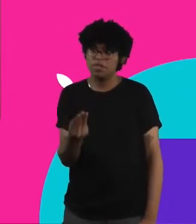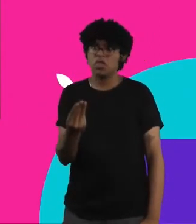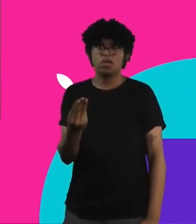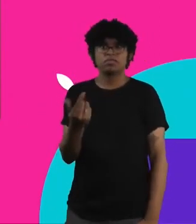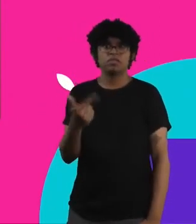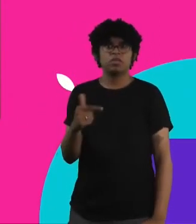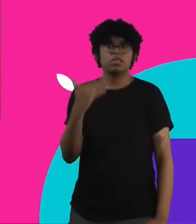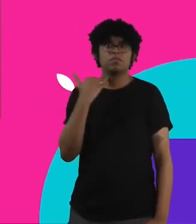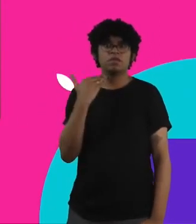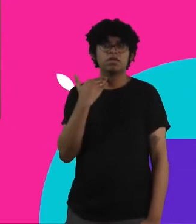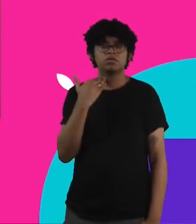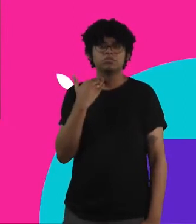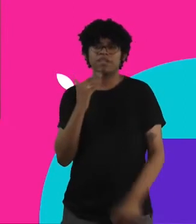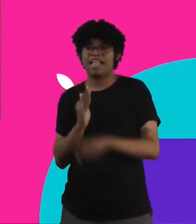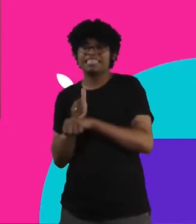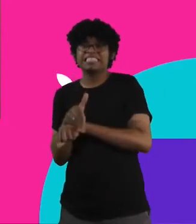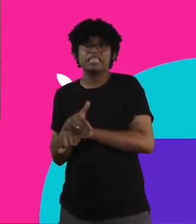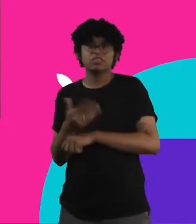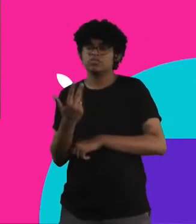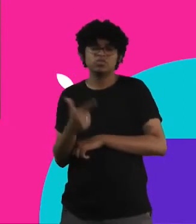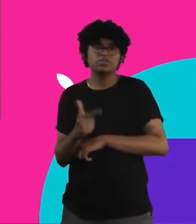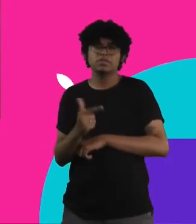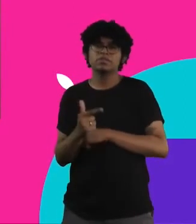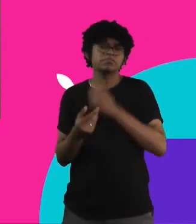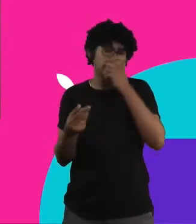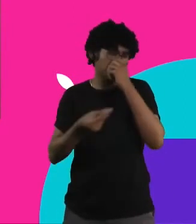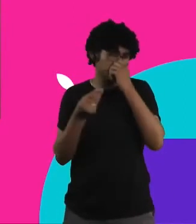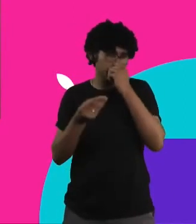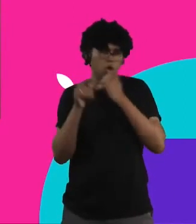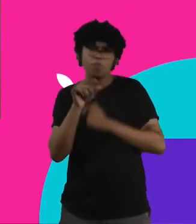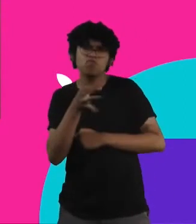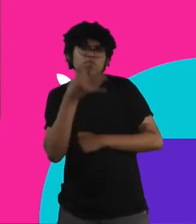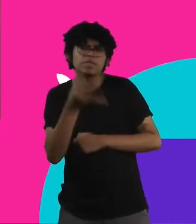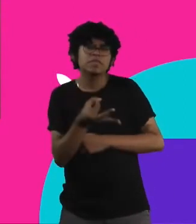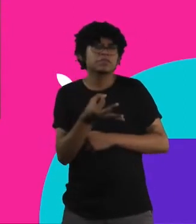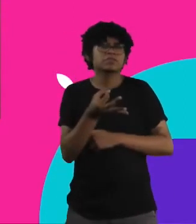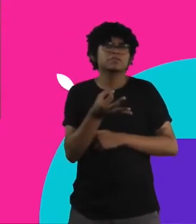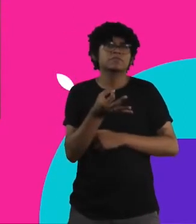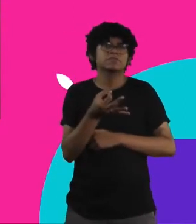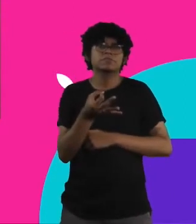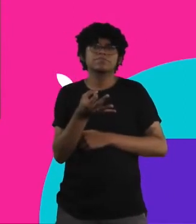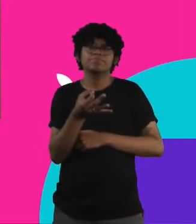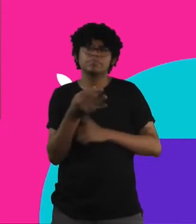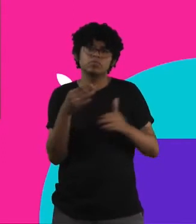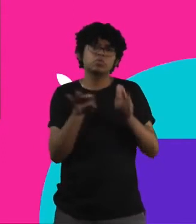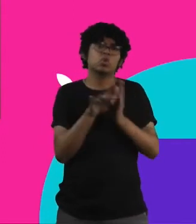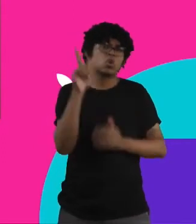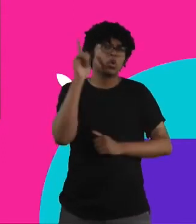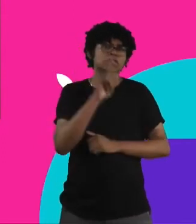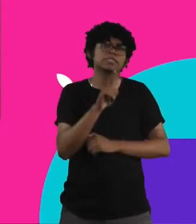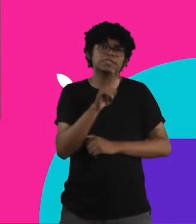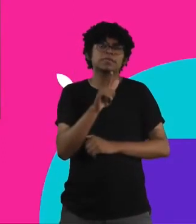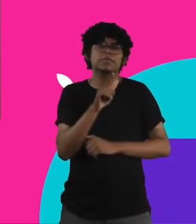que não têm acesso, de que forma que você entende que a gente pode chegar de uma forma mais rápida e que a gente